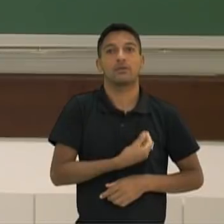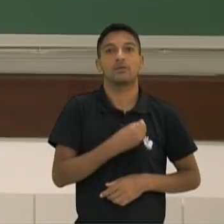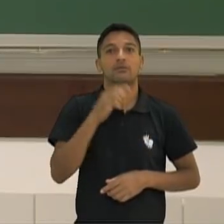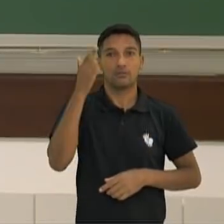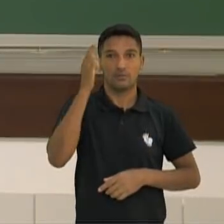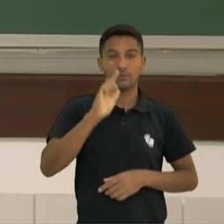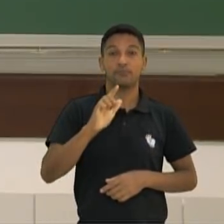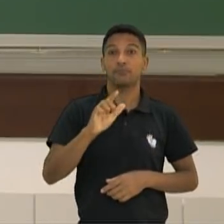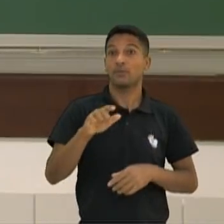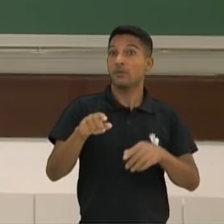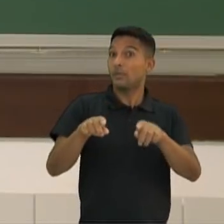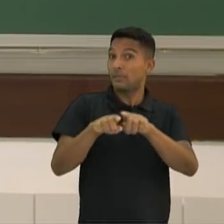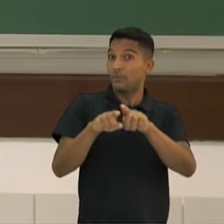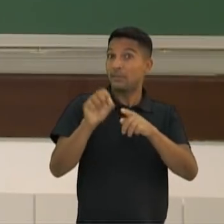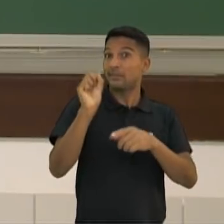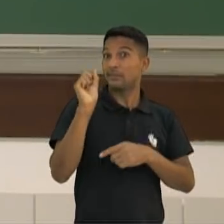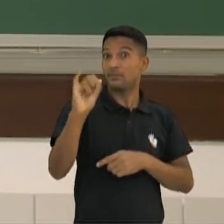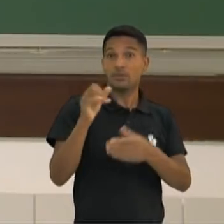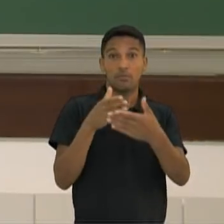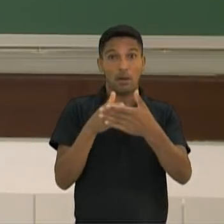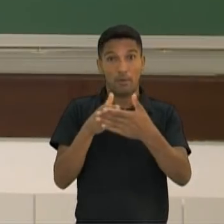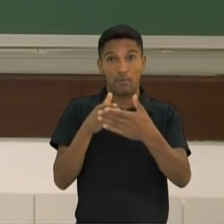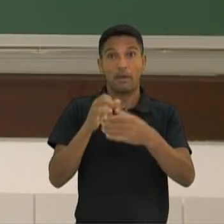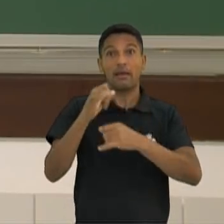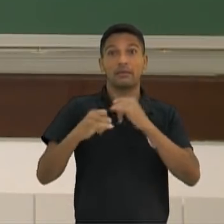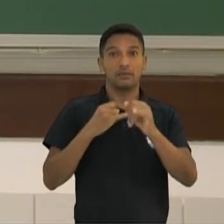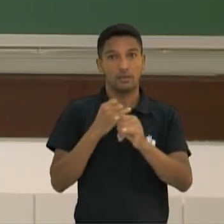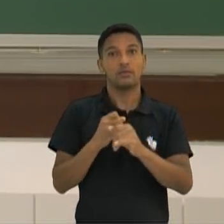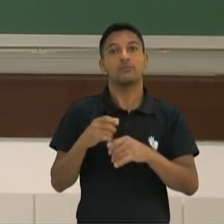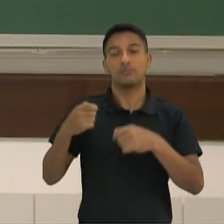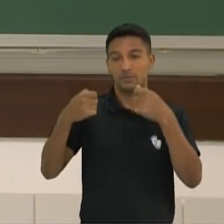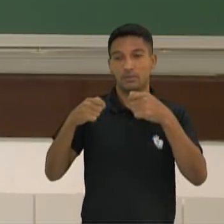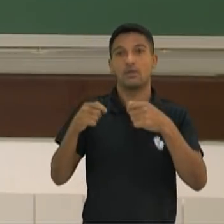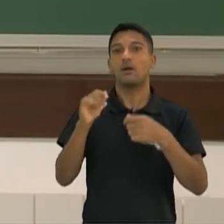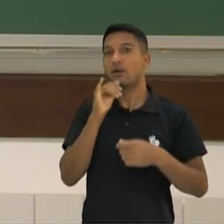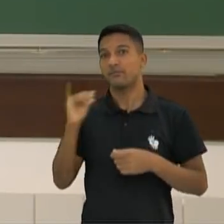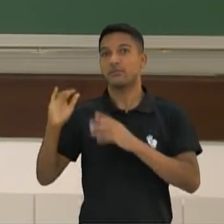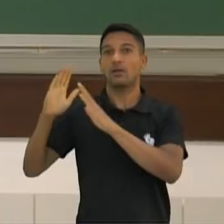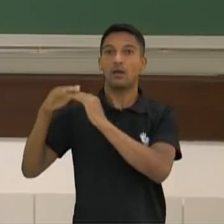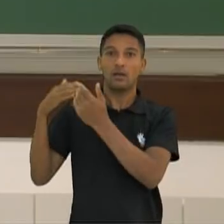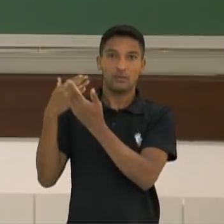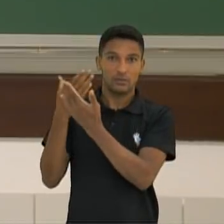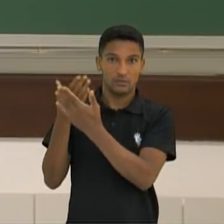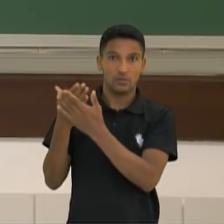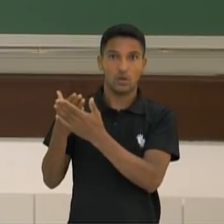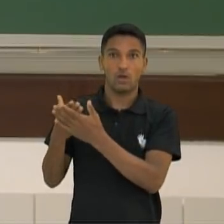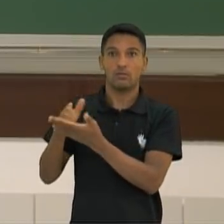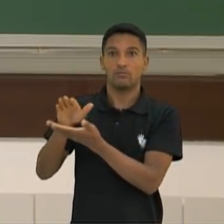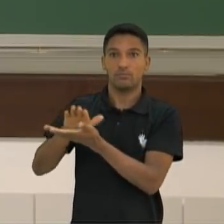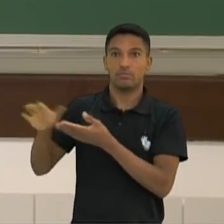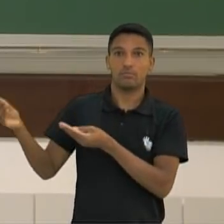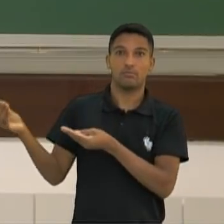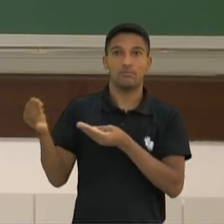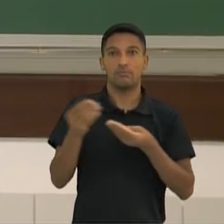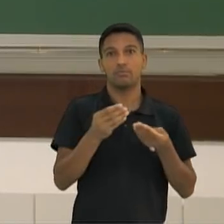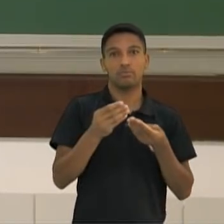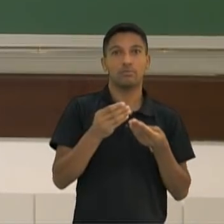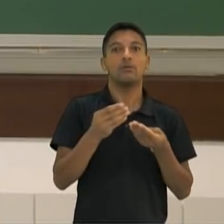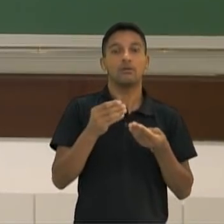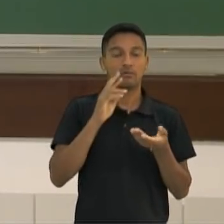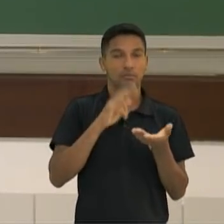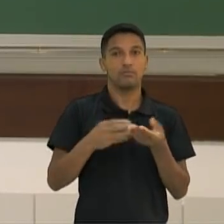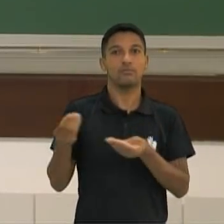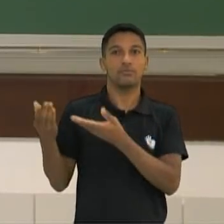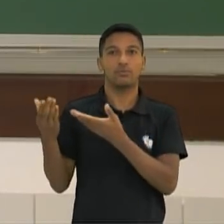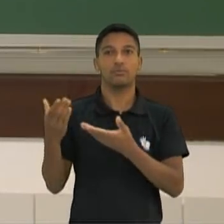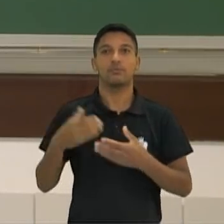dificuldade, entre em contato com sua escola, que seu problema com certeza terá uma solução adequada. E mais,